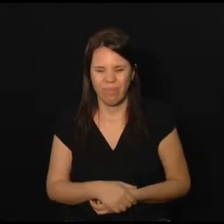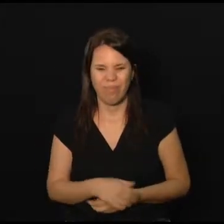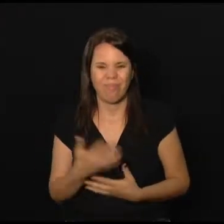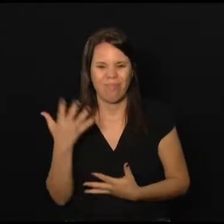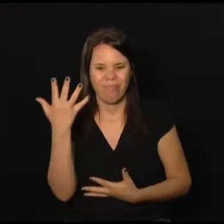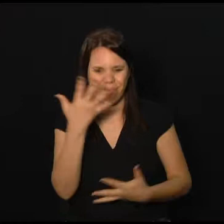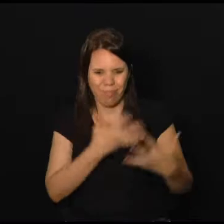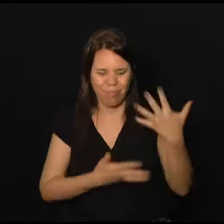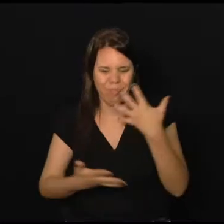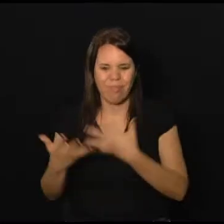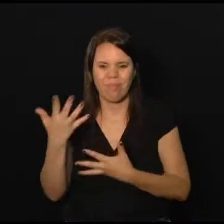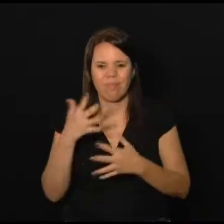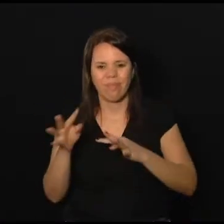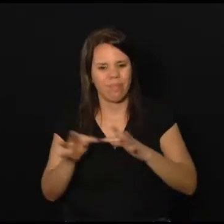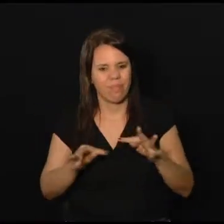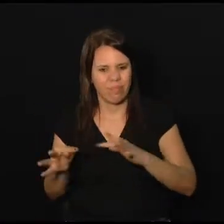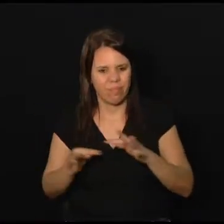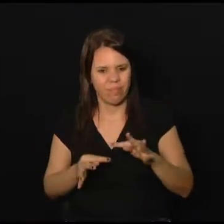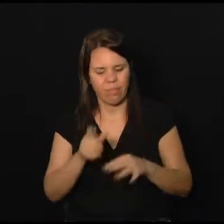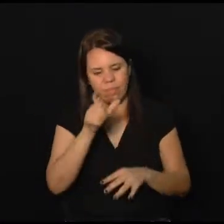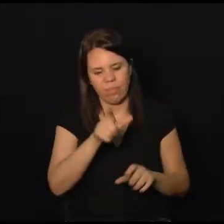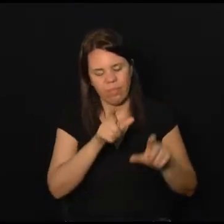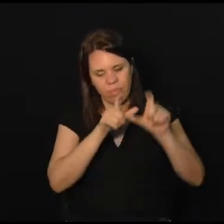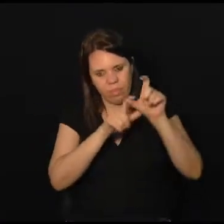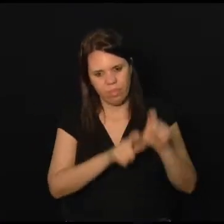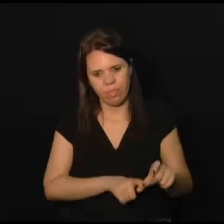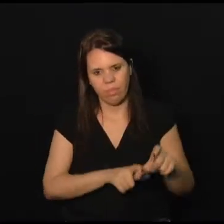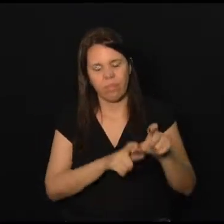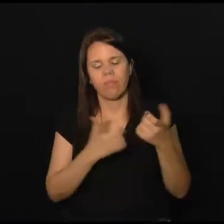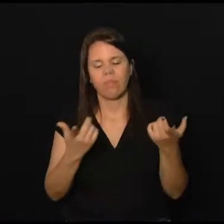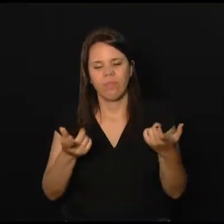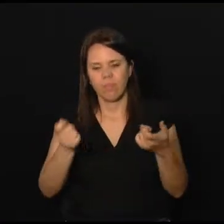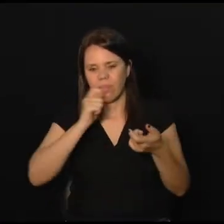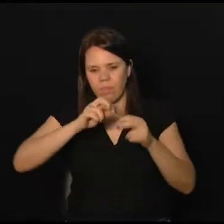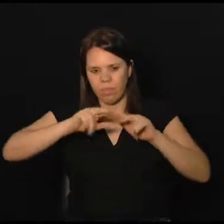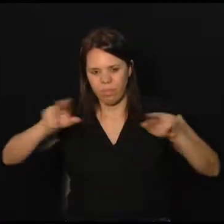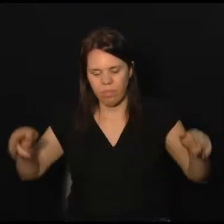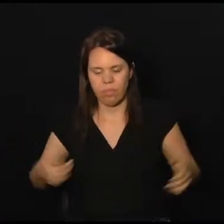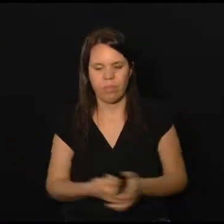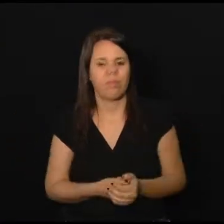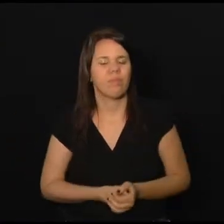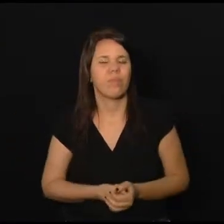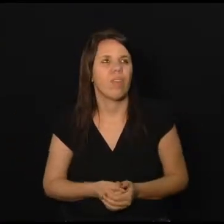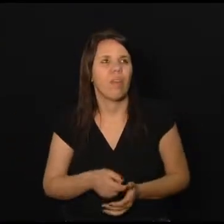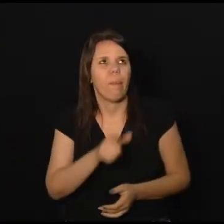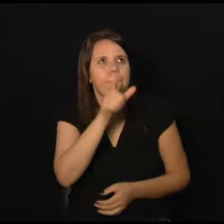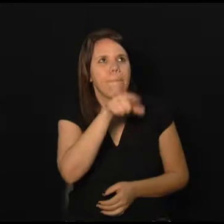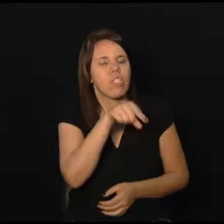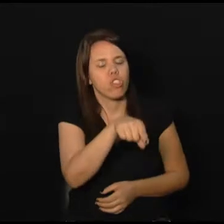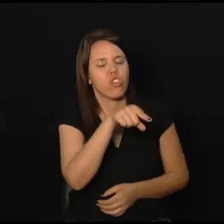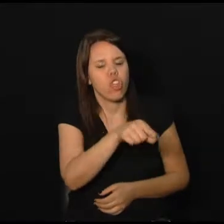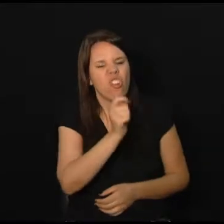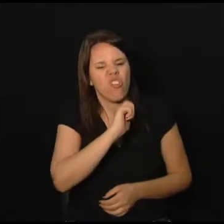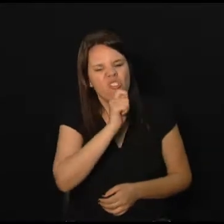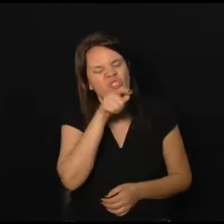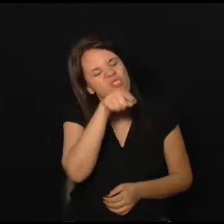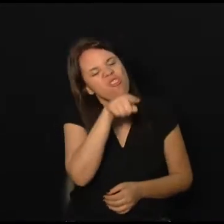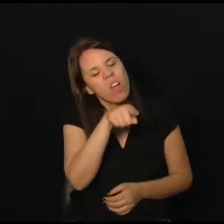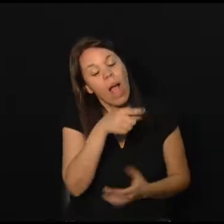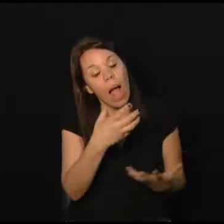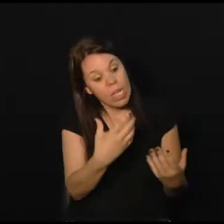atrapalham muito o tratamento de um dependente químico. Vamos supor que esse dependente resolveu aceitar ajuda e